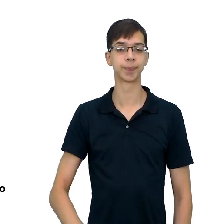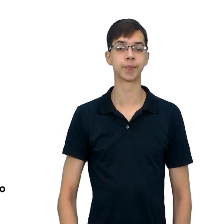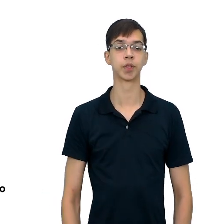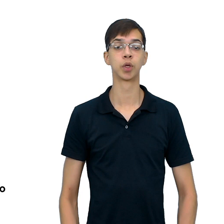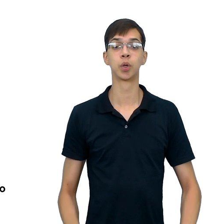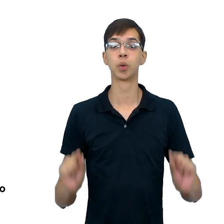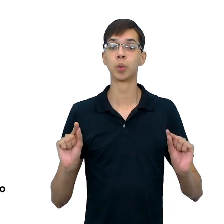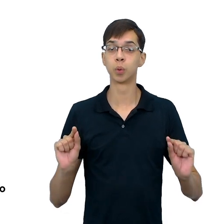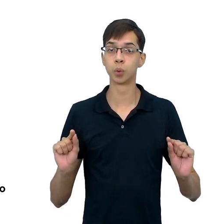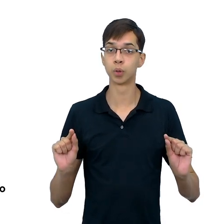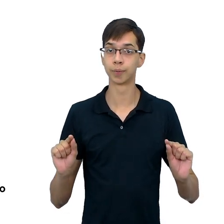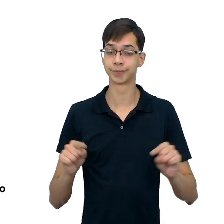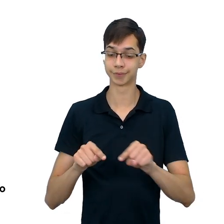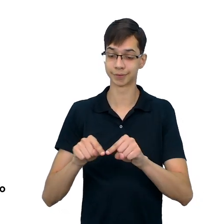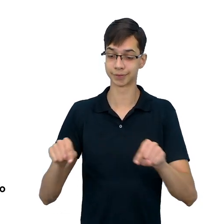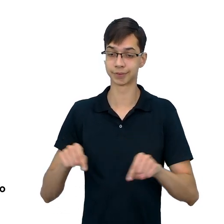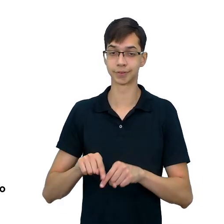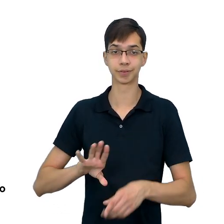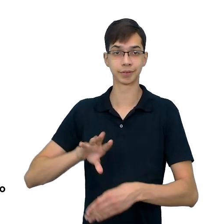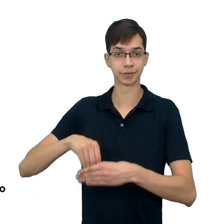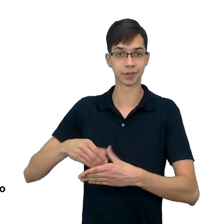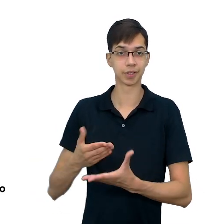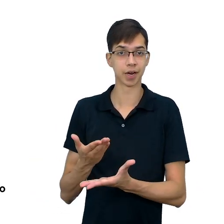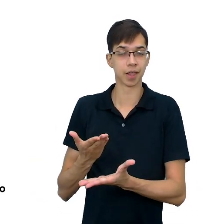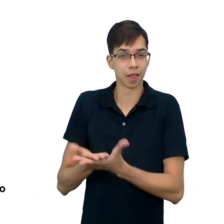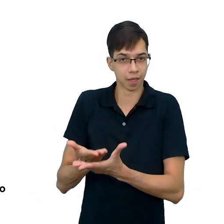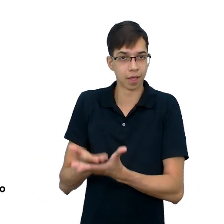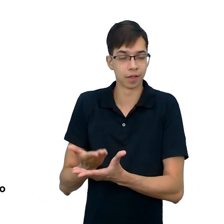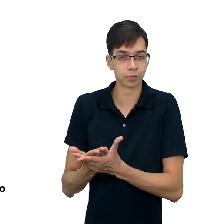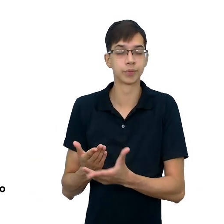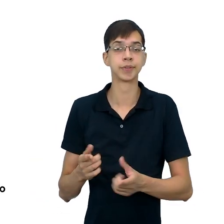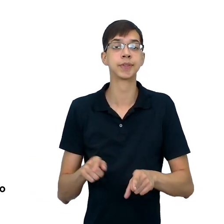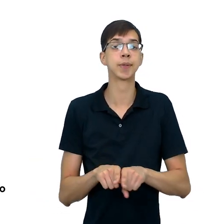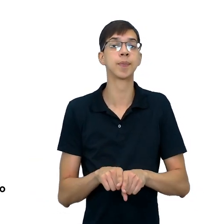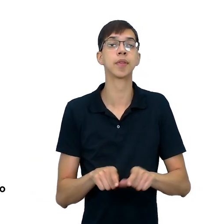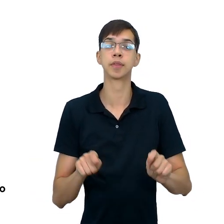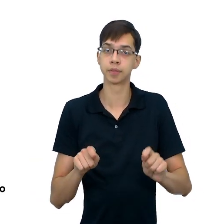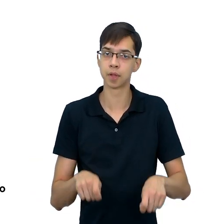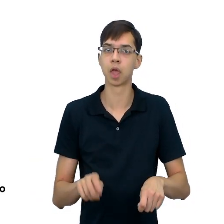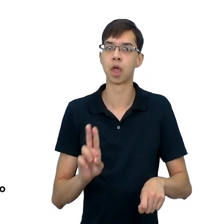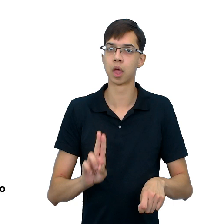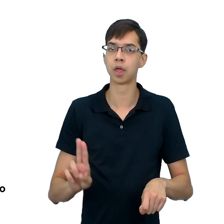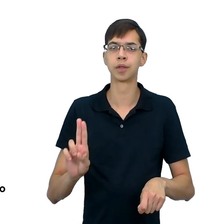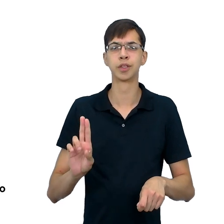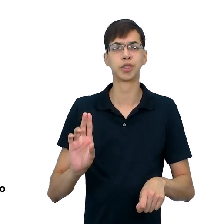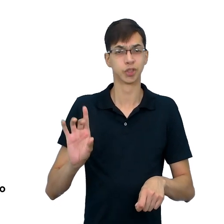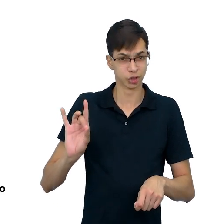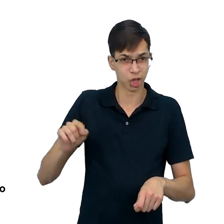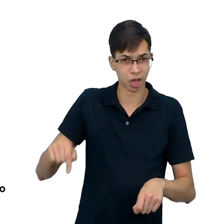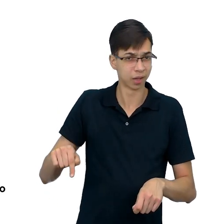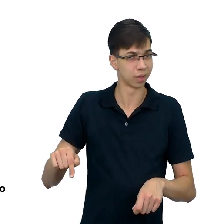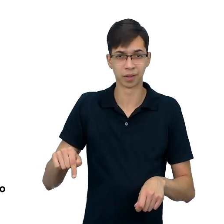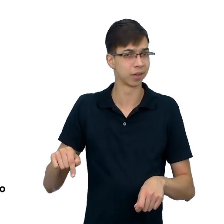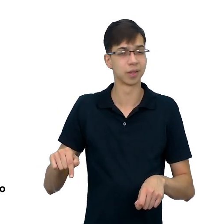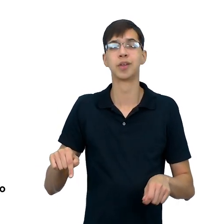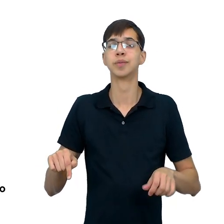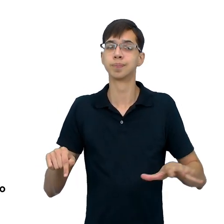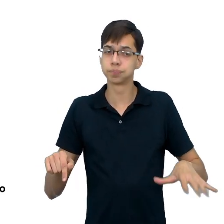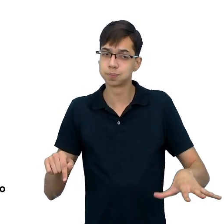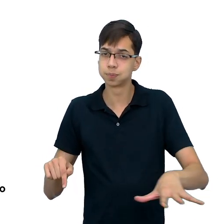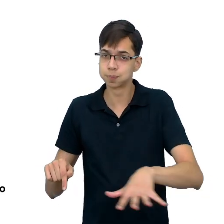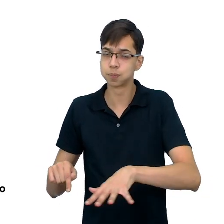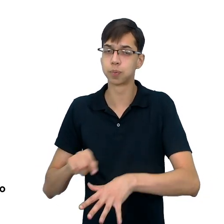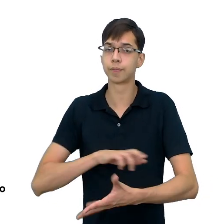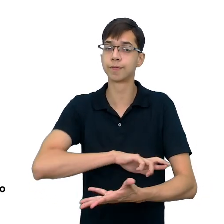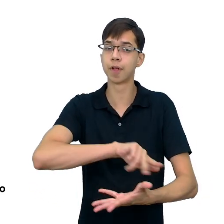aula, né? Ela também traz aí algumas possibilidades de usar outros espaços aí na escola. Então, alguns espaços